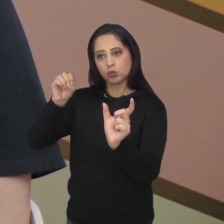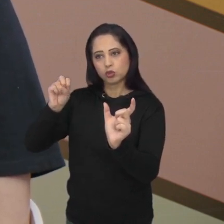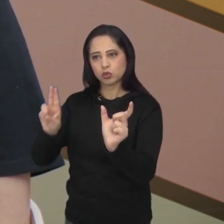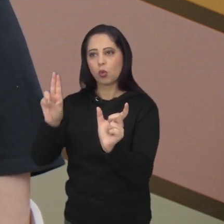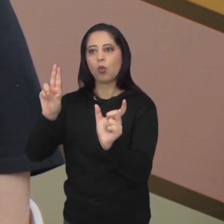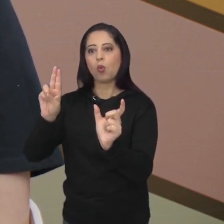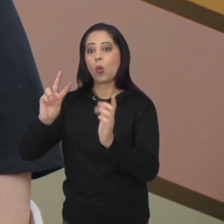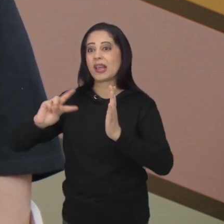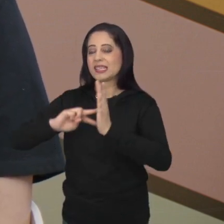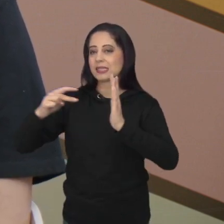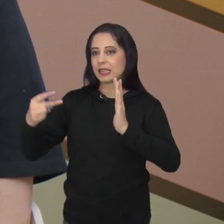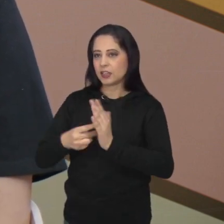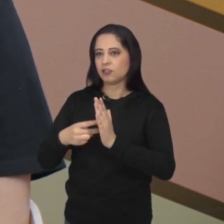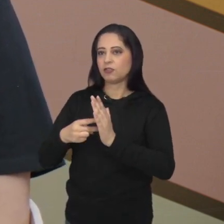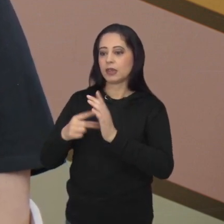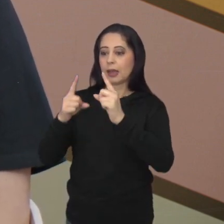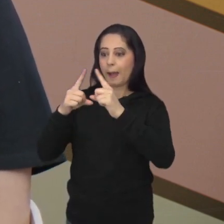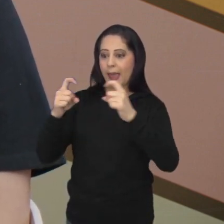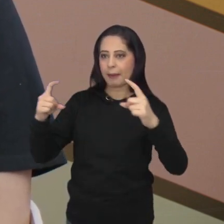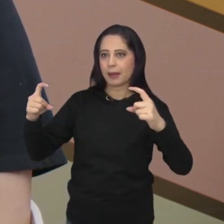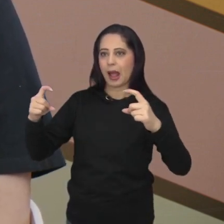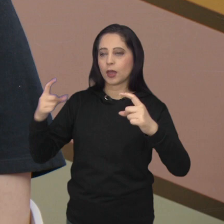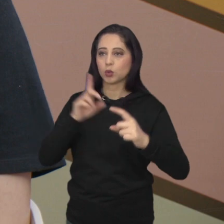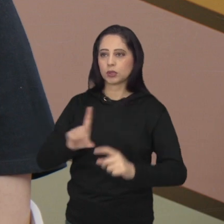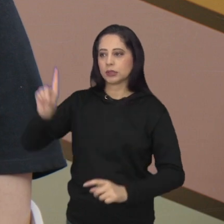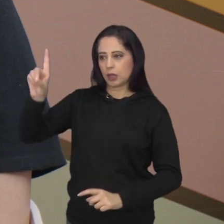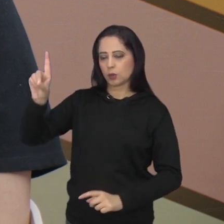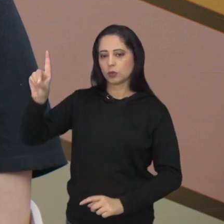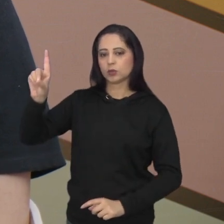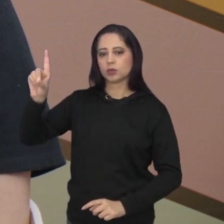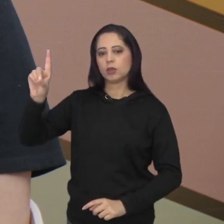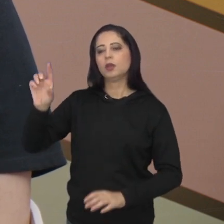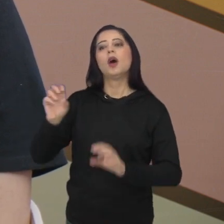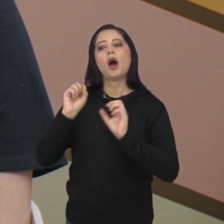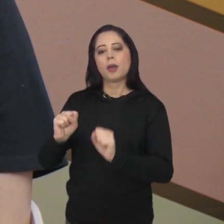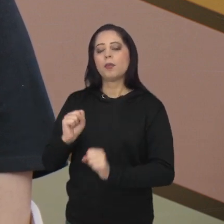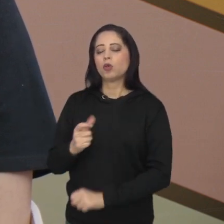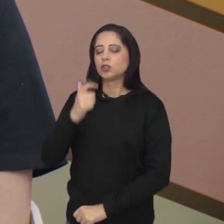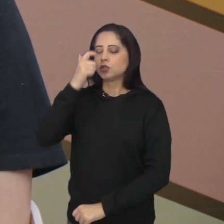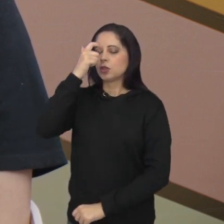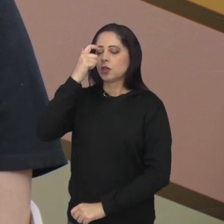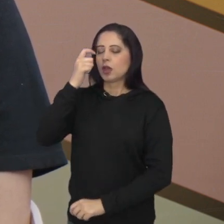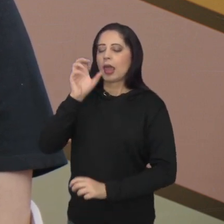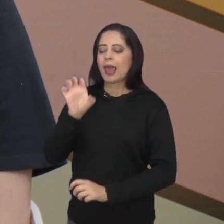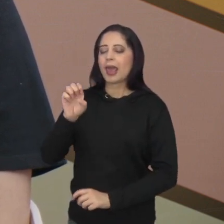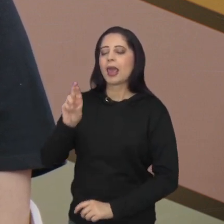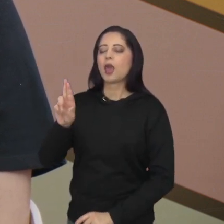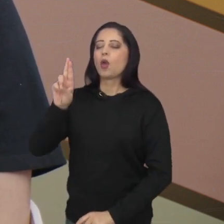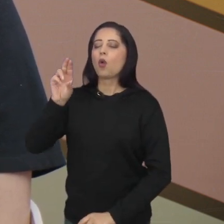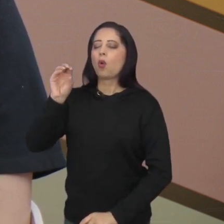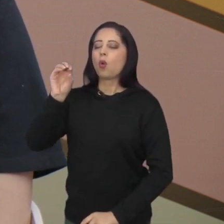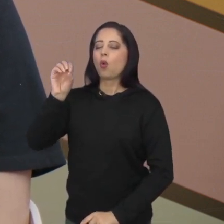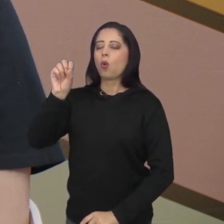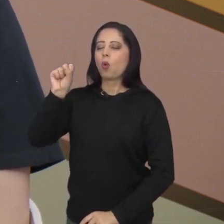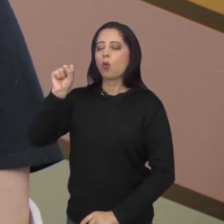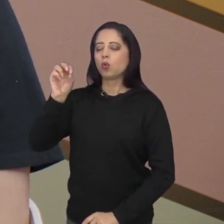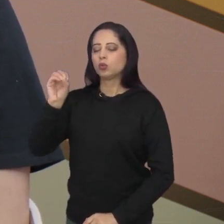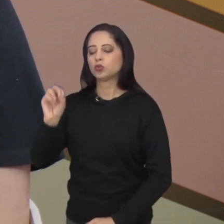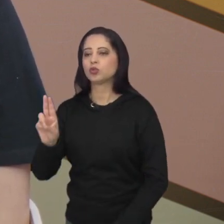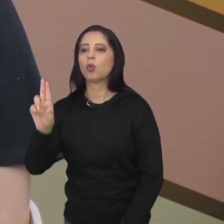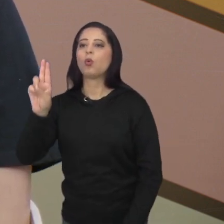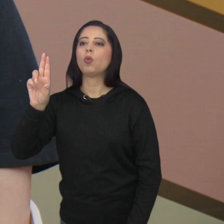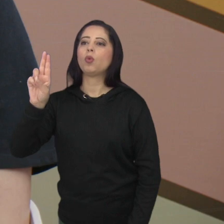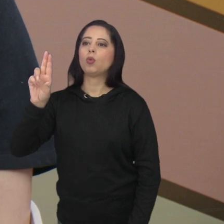nome hebraico de Deus, né? Yahweh, eu sou, ou aquele que é. Então, eu sou também é uma